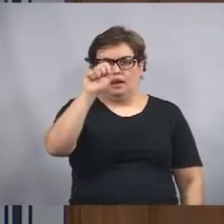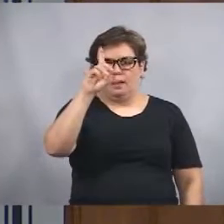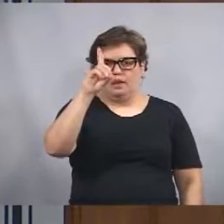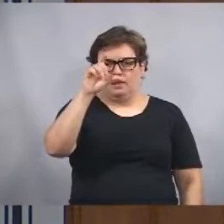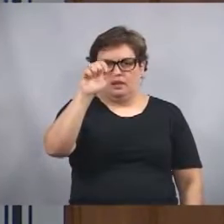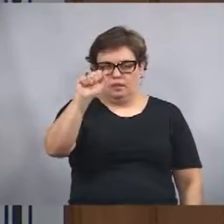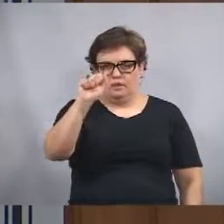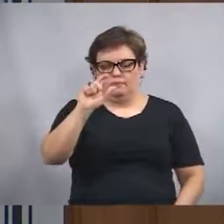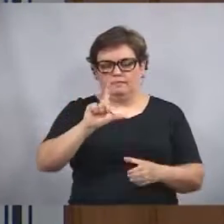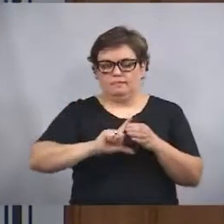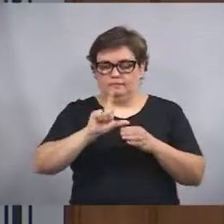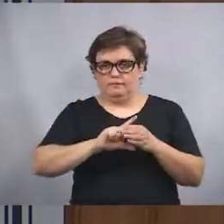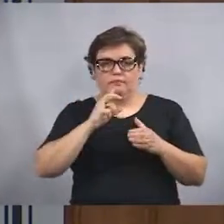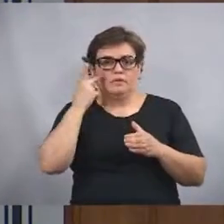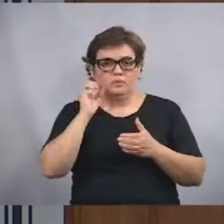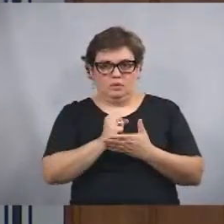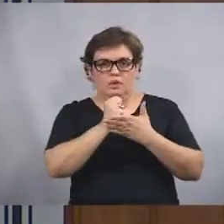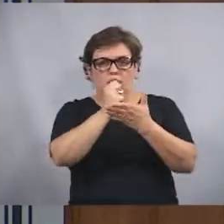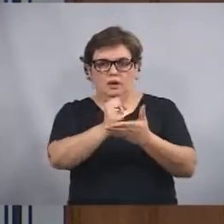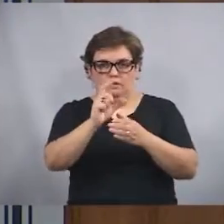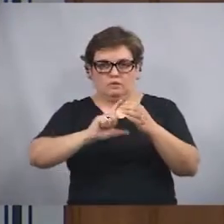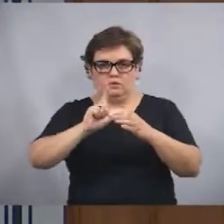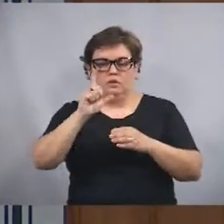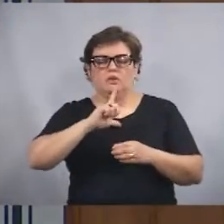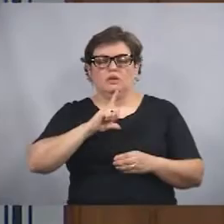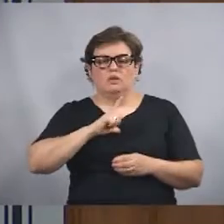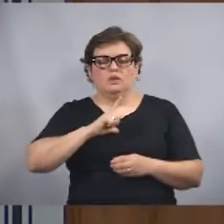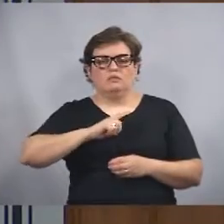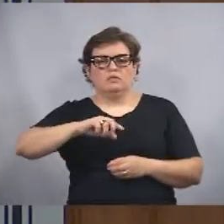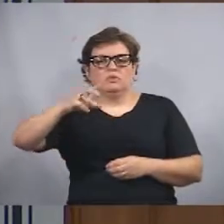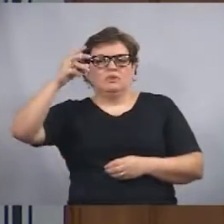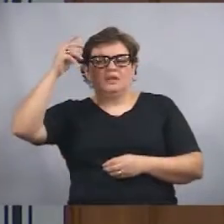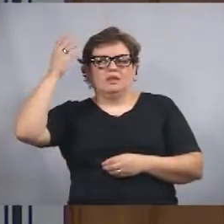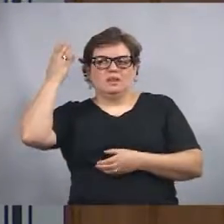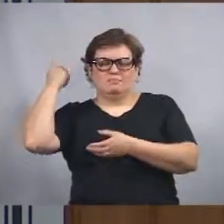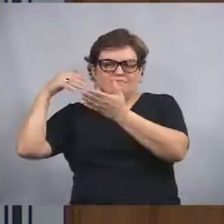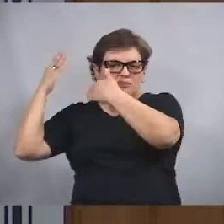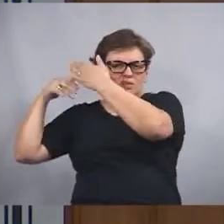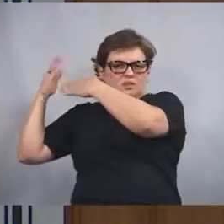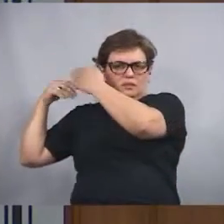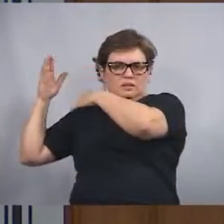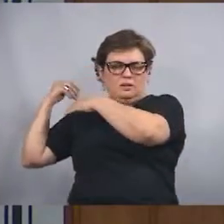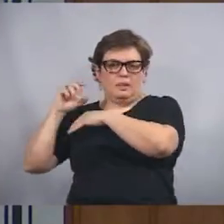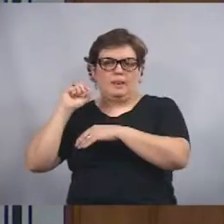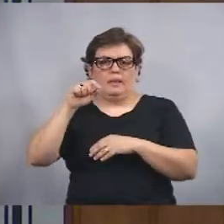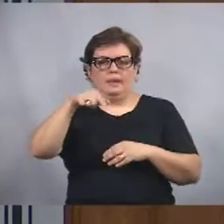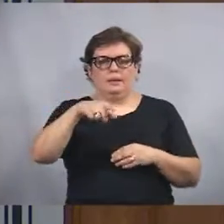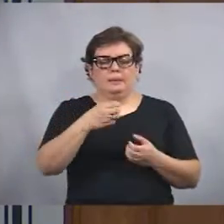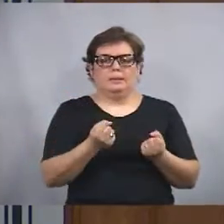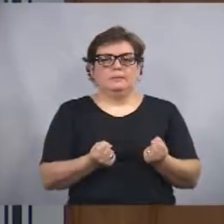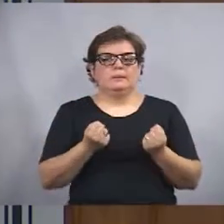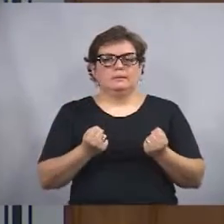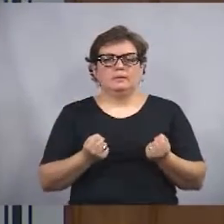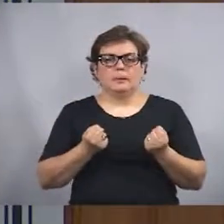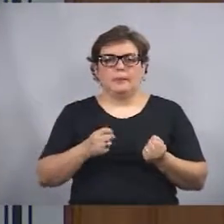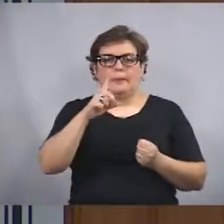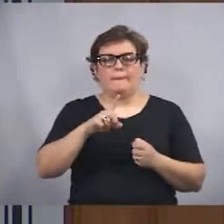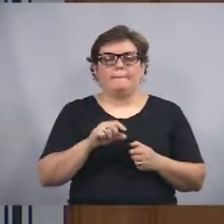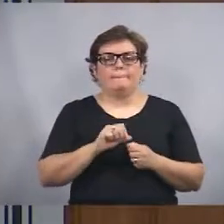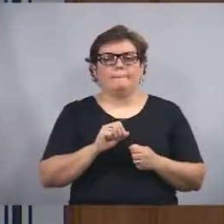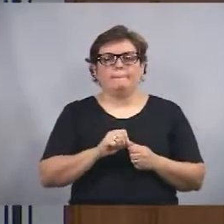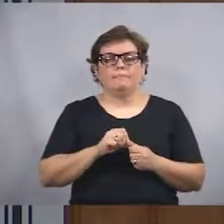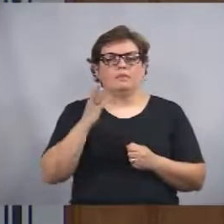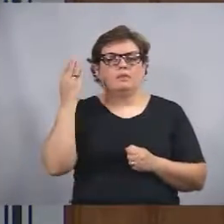que transporto houve uma época muito lá atrás em que esta pesagem era